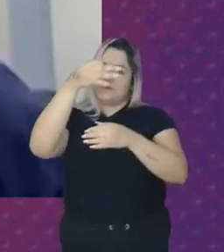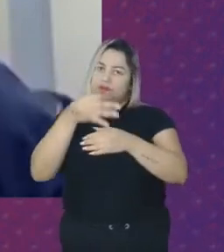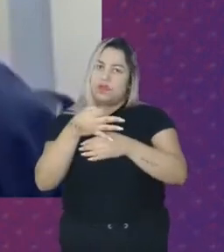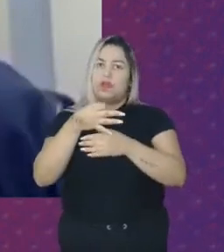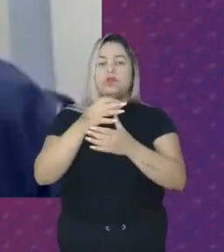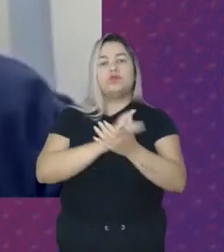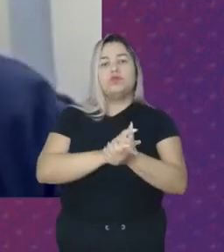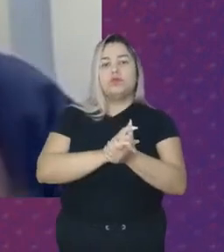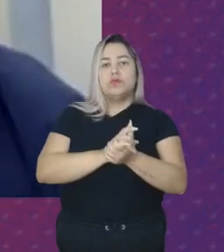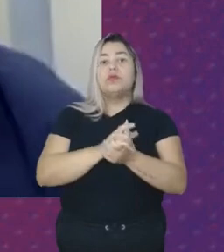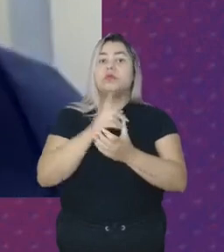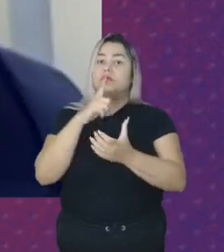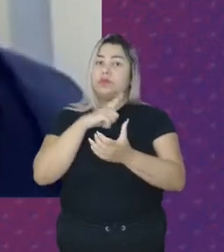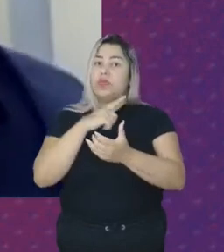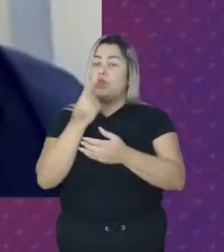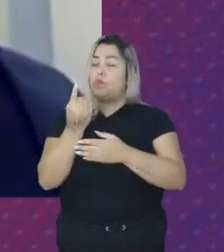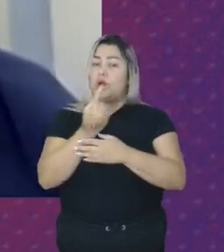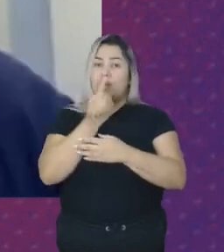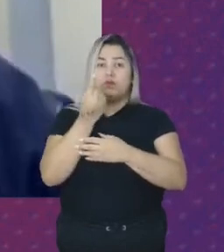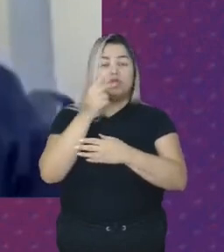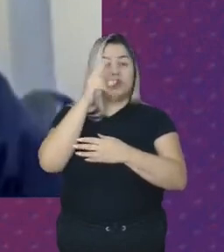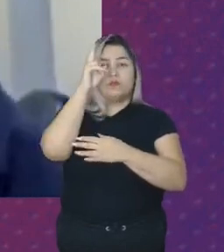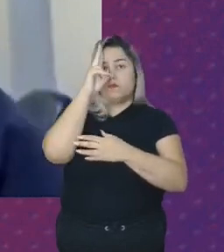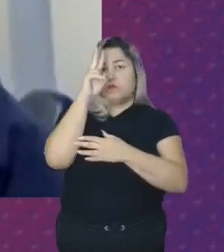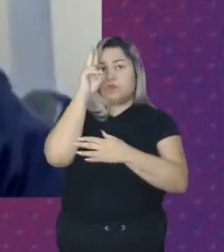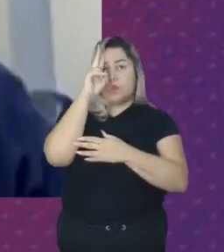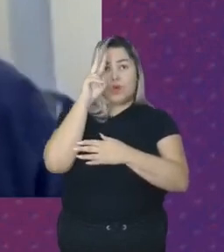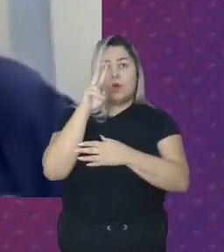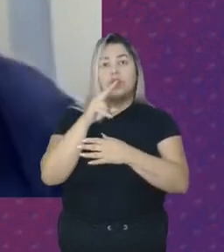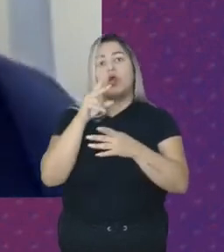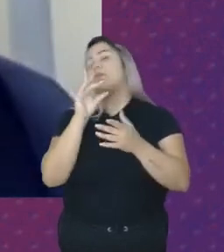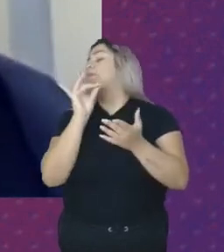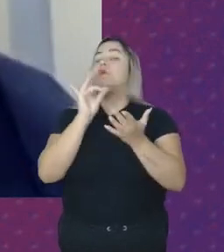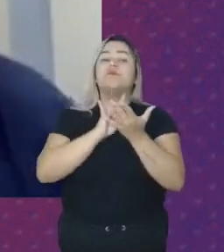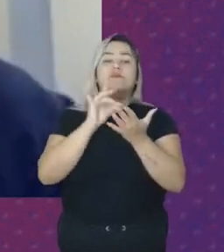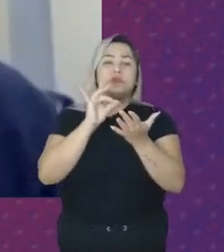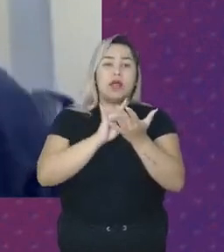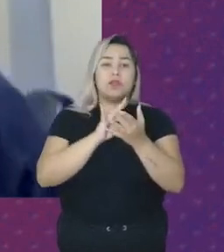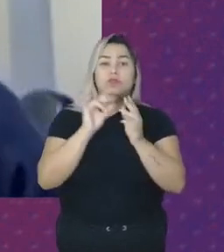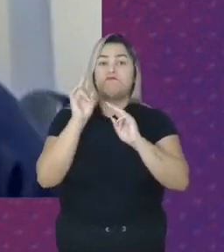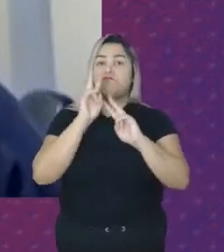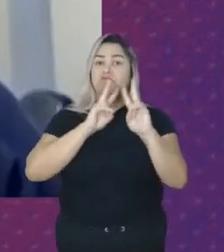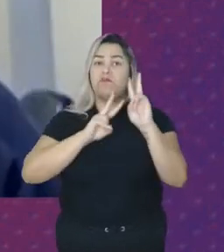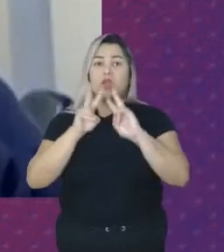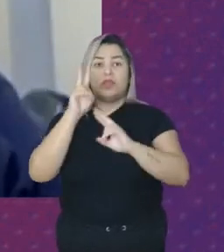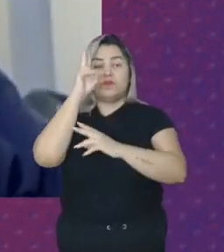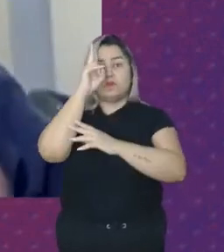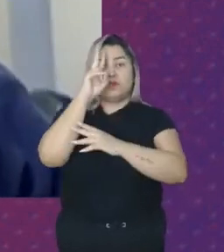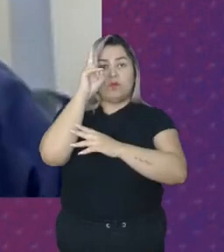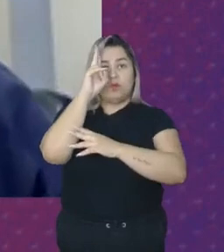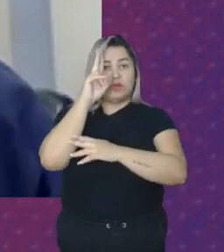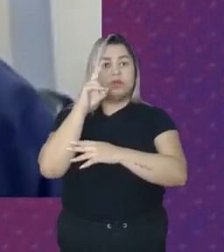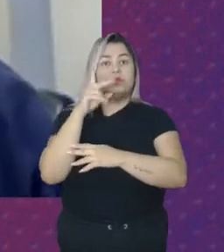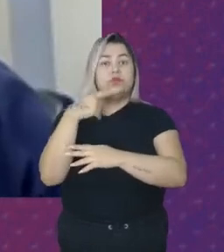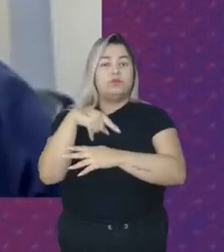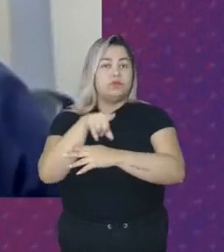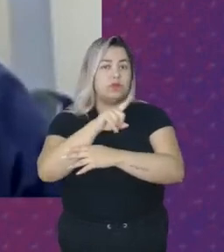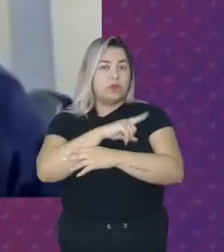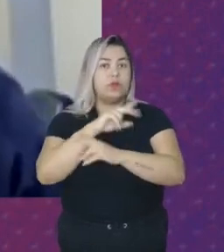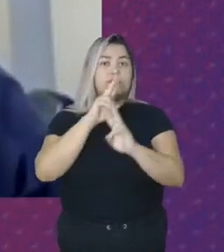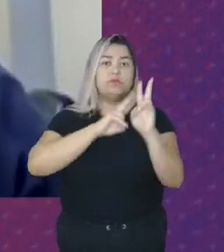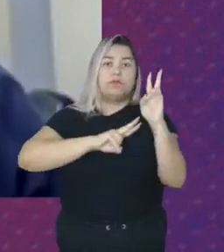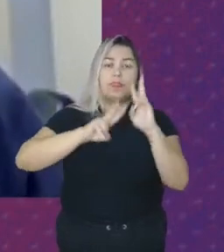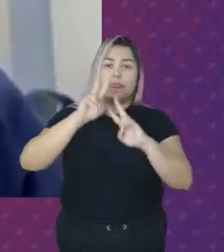é o certo, existe uma única história, uma única lógica de ver a história, e é isso que a gente viu,